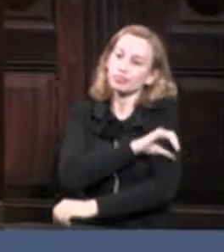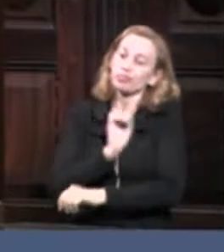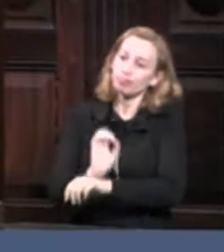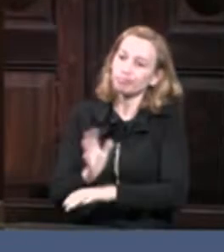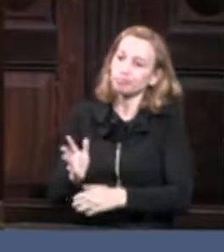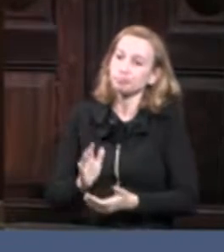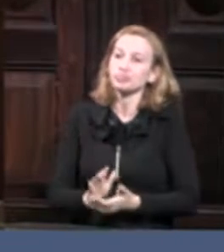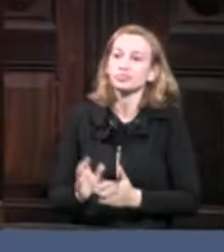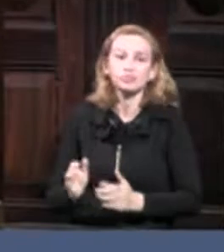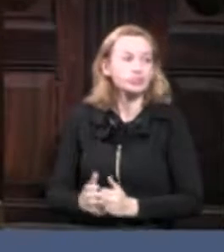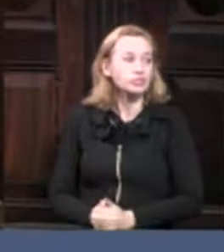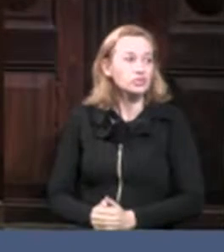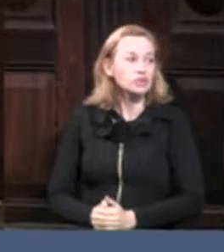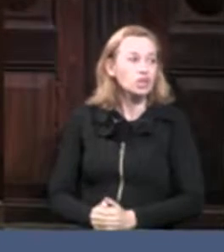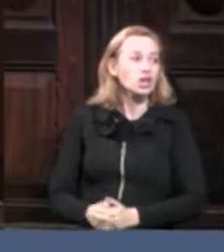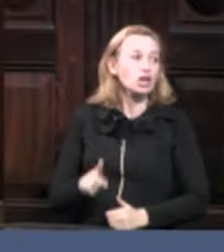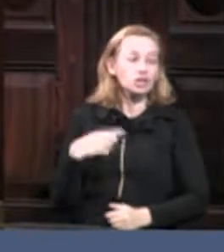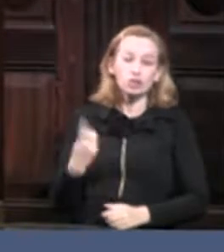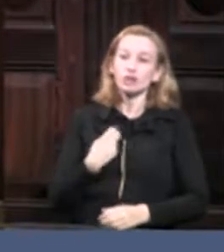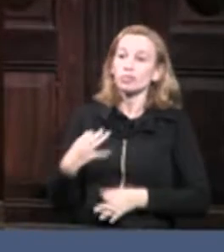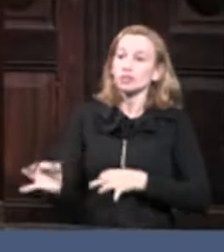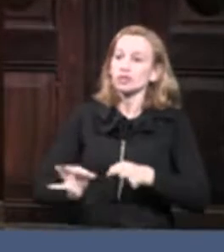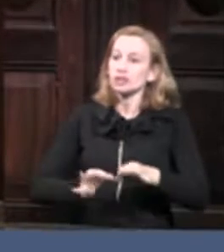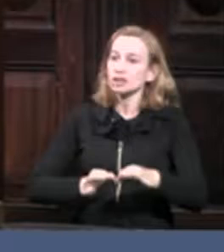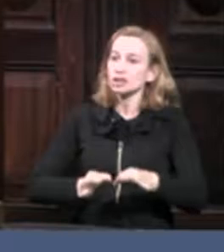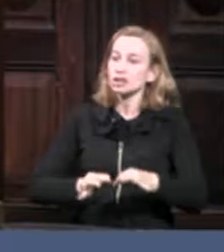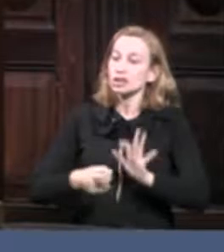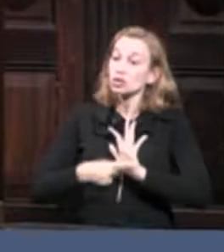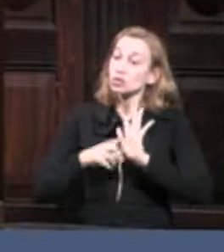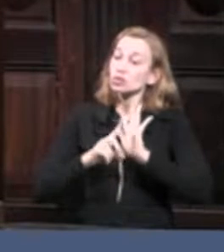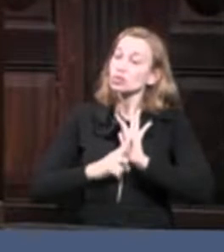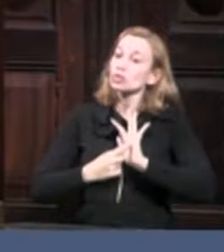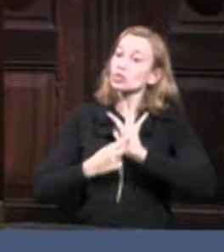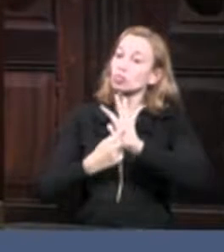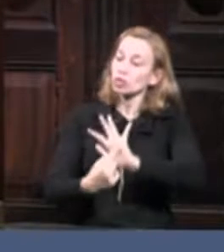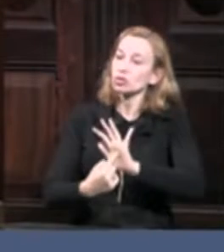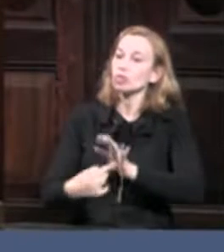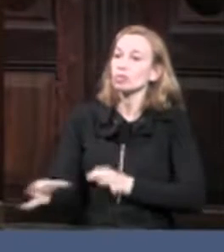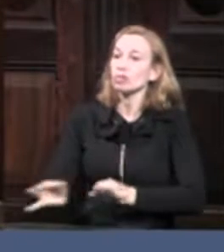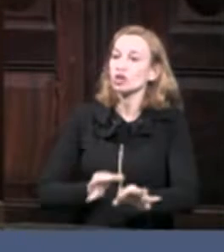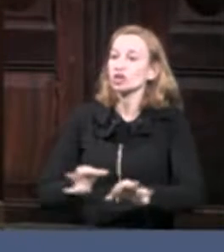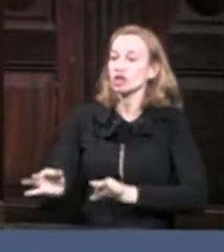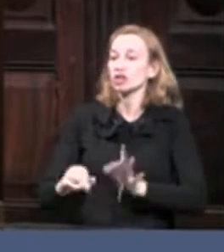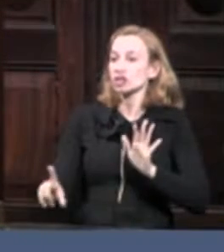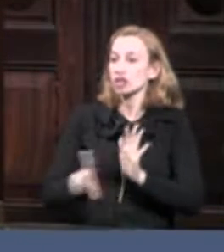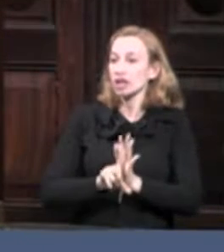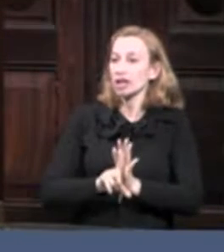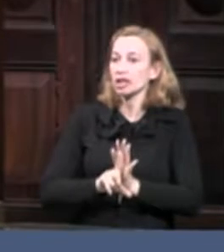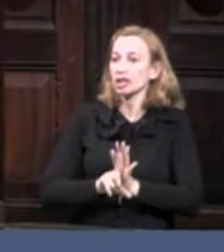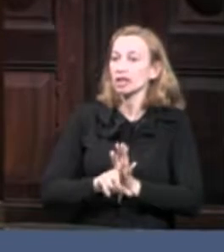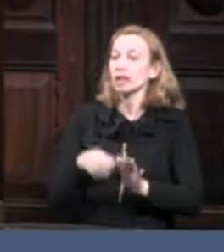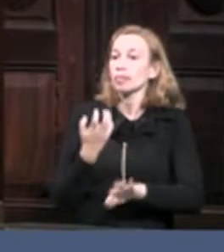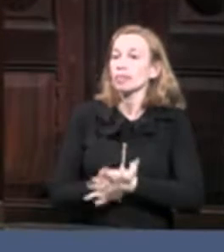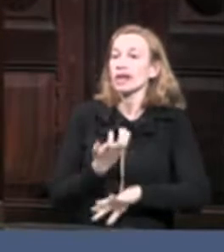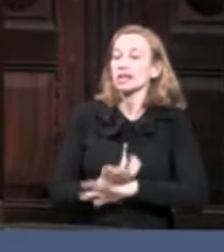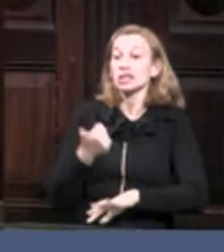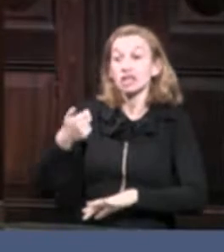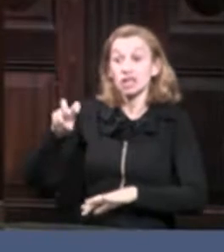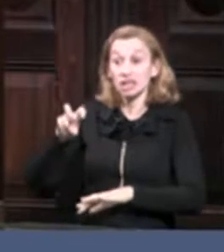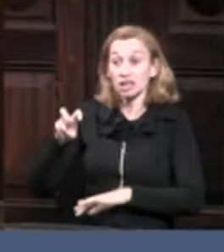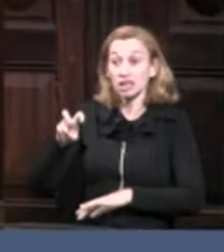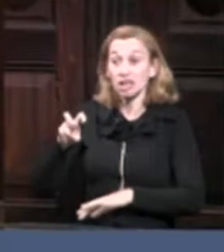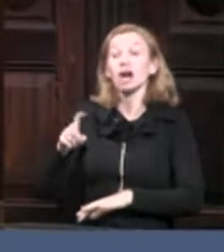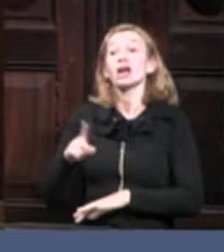intuito, a gente apresentou o projeto de lei, criando a linha social na ligação Charitas-Praça 15, aprovou